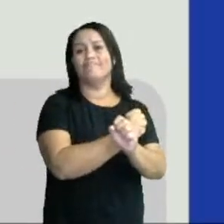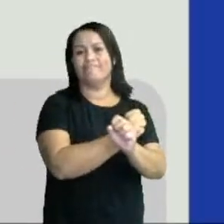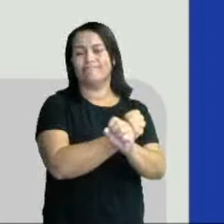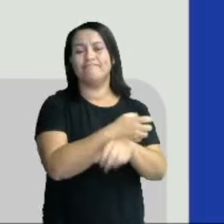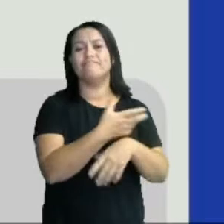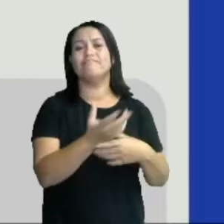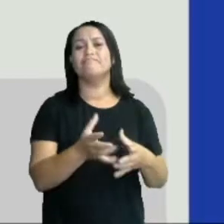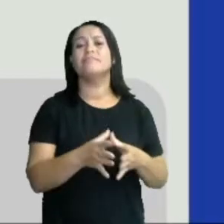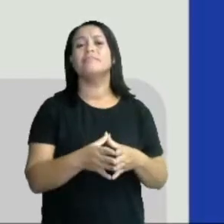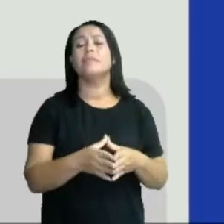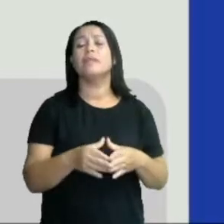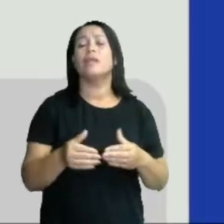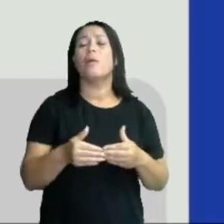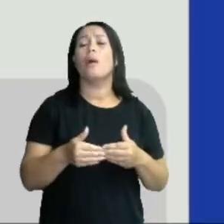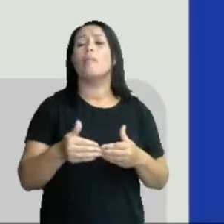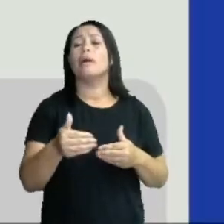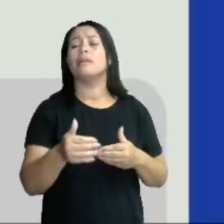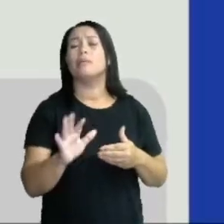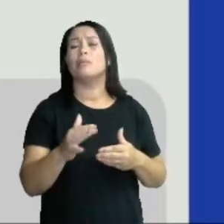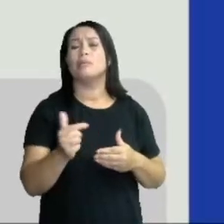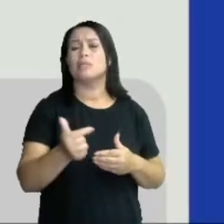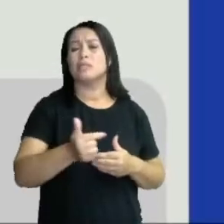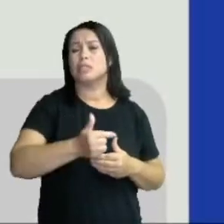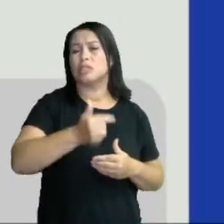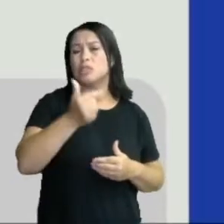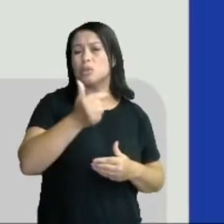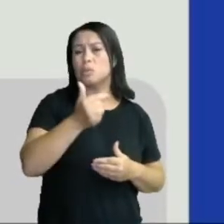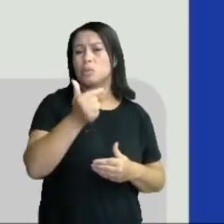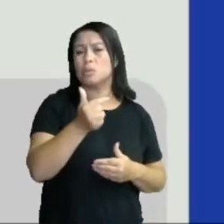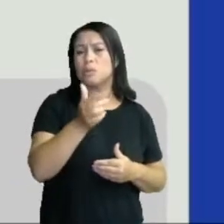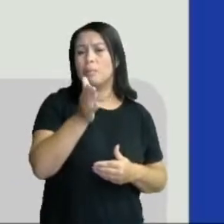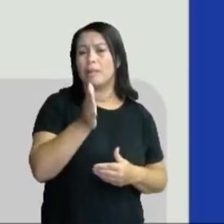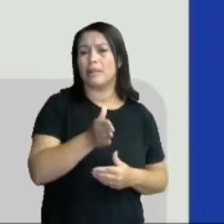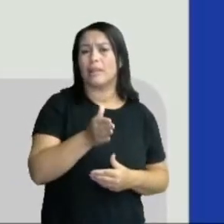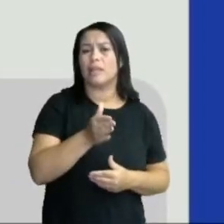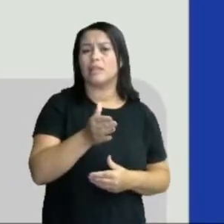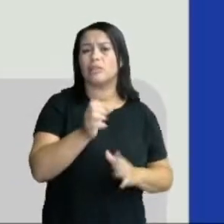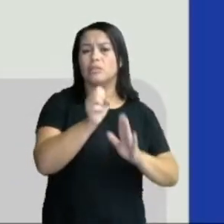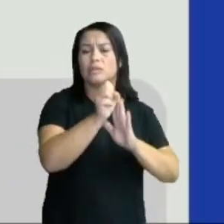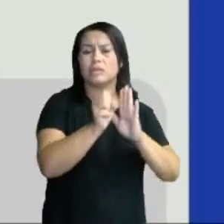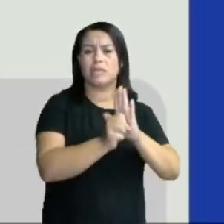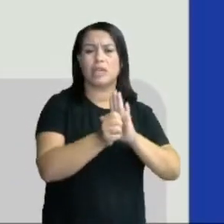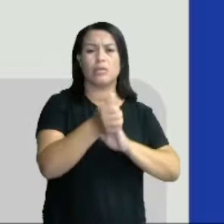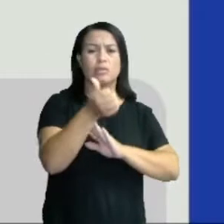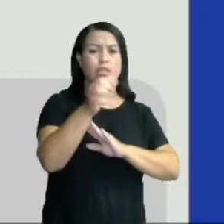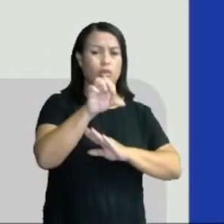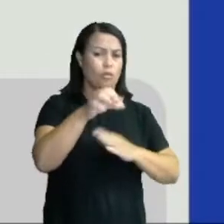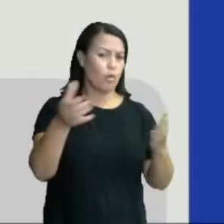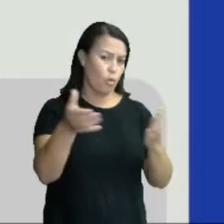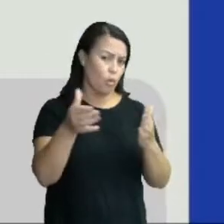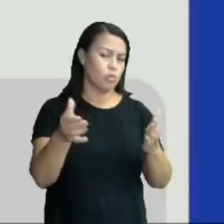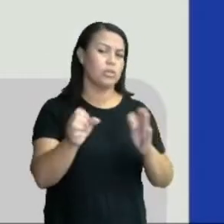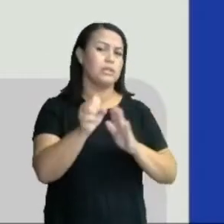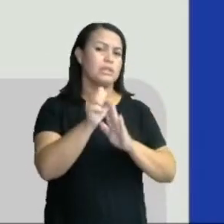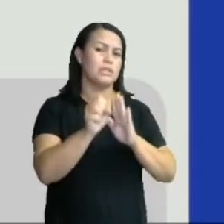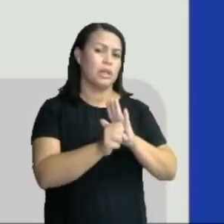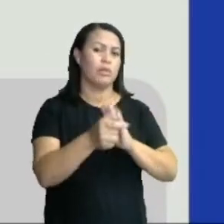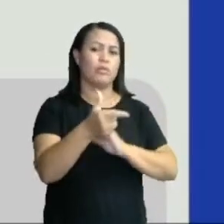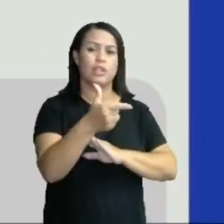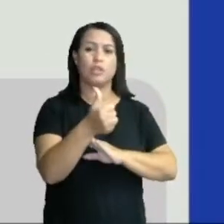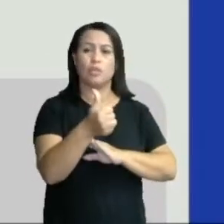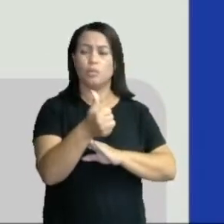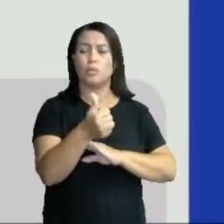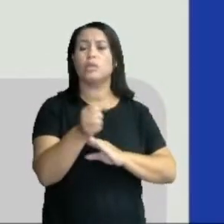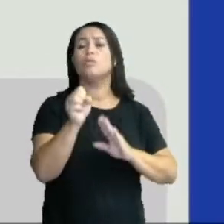escravizados. A partir da segunda metade do século XIX, a gente está atualmente no século XXI, né? Então, ó, na segunda metade